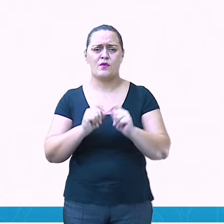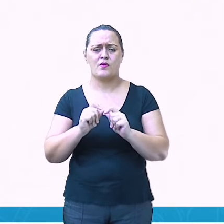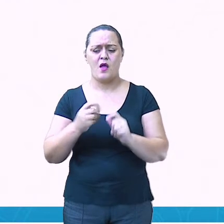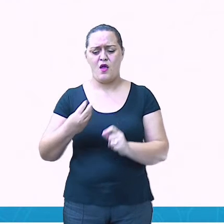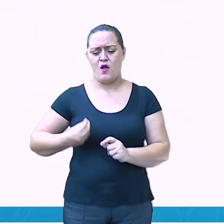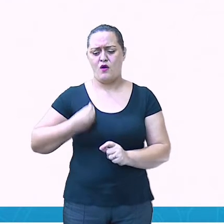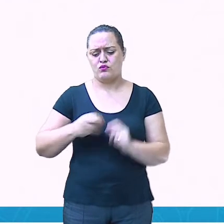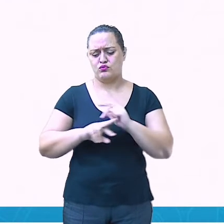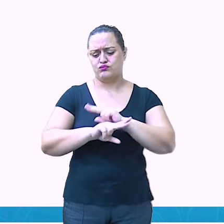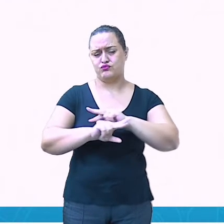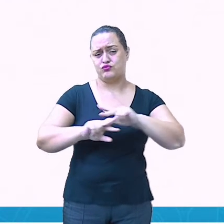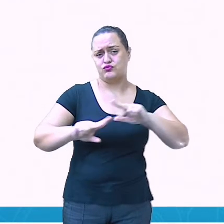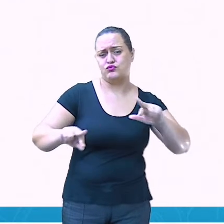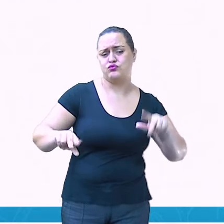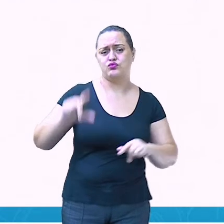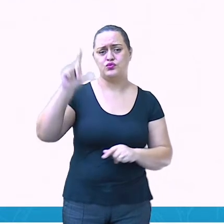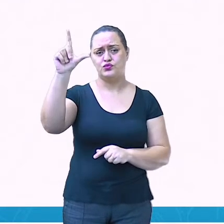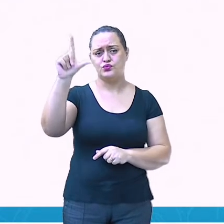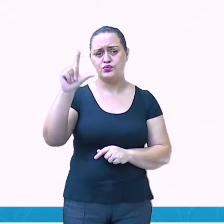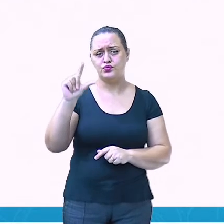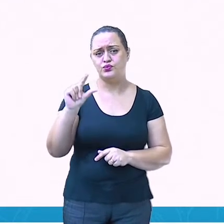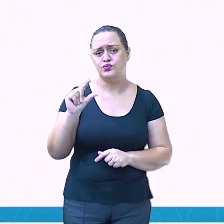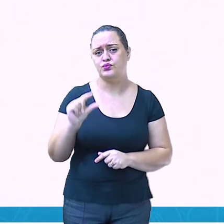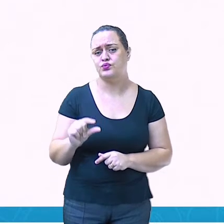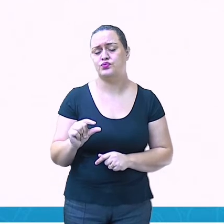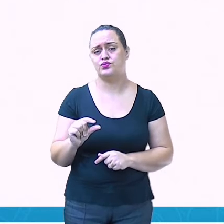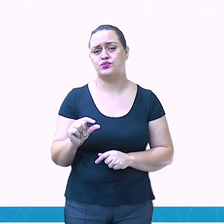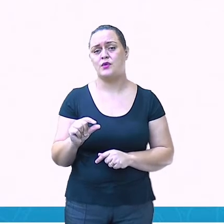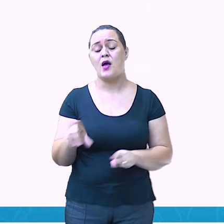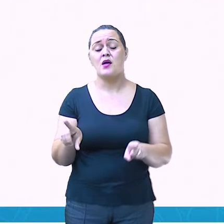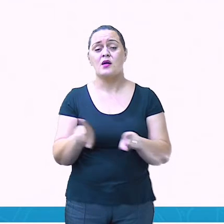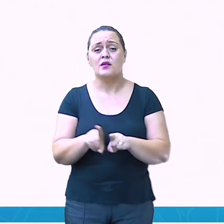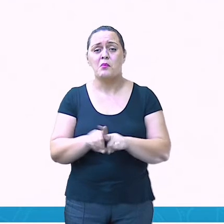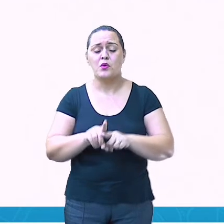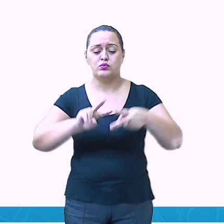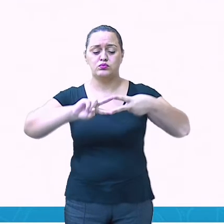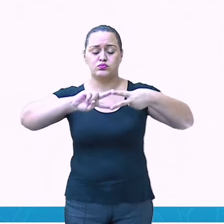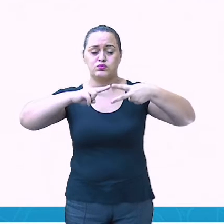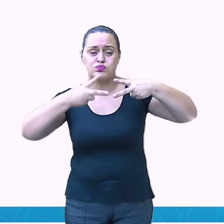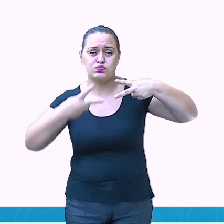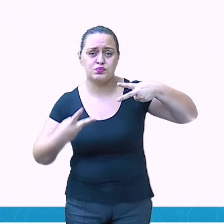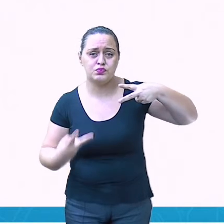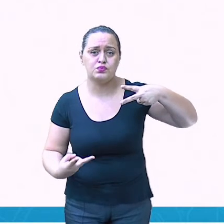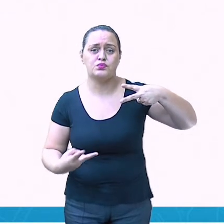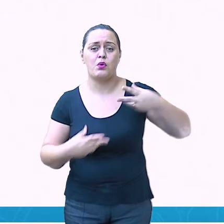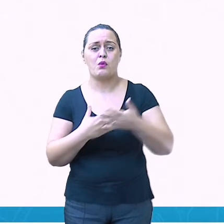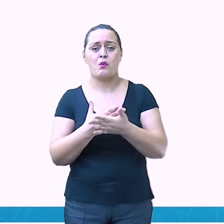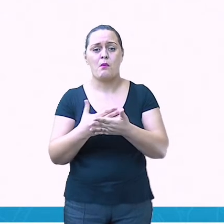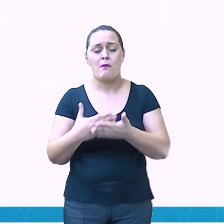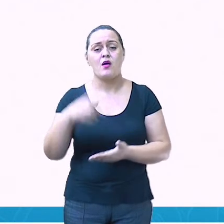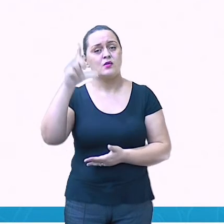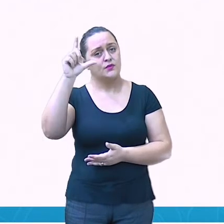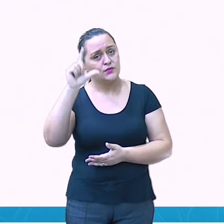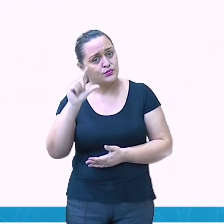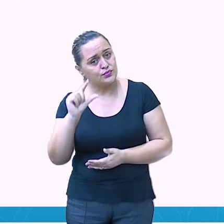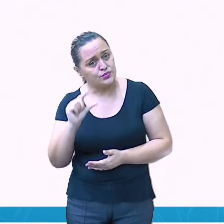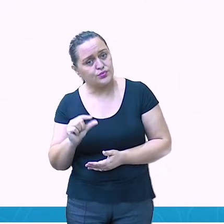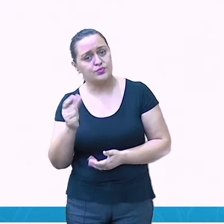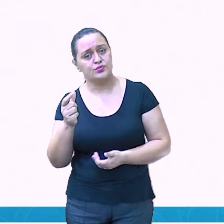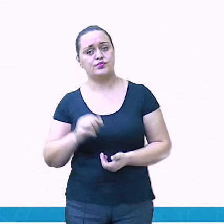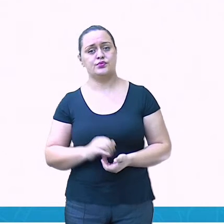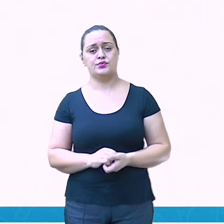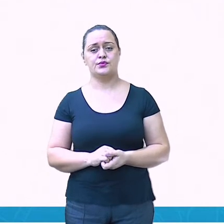fundo genético global do planeta, porque acaba que eu afeto a cadeia alimentar de uma maneira brusca, a diminuição